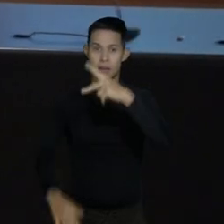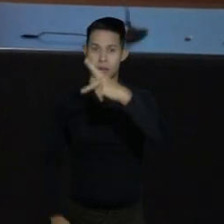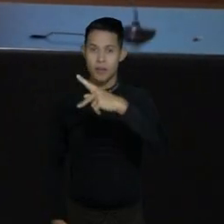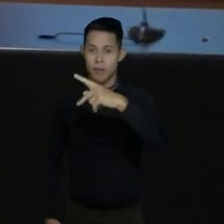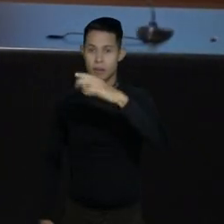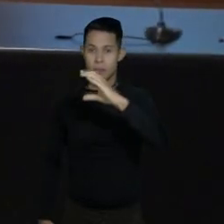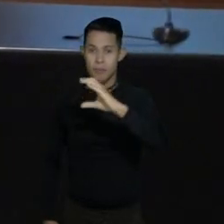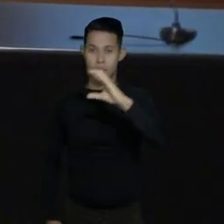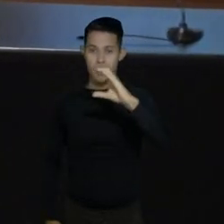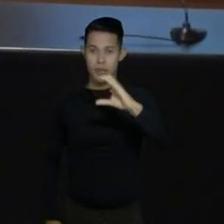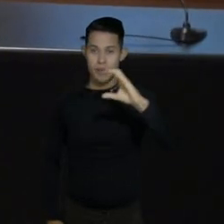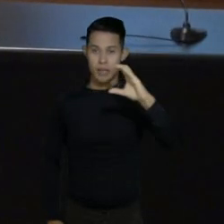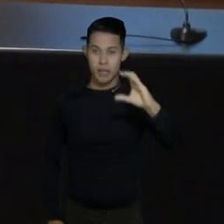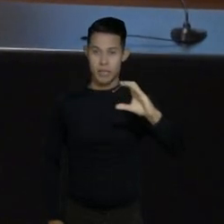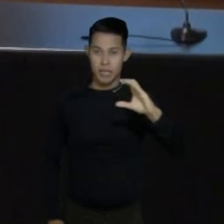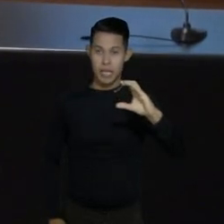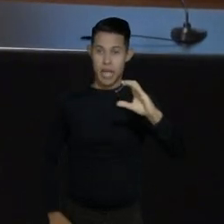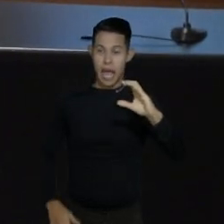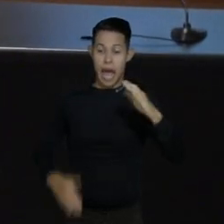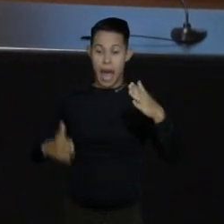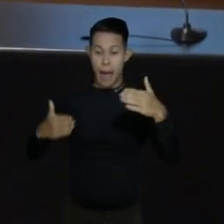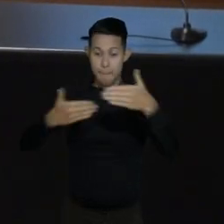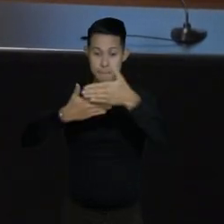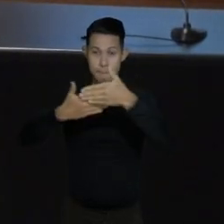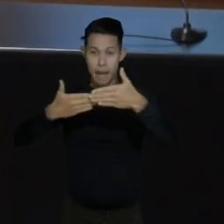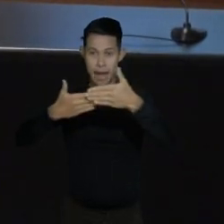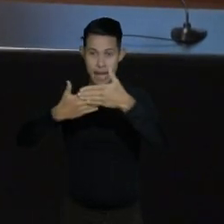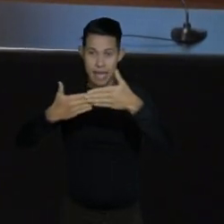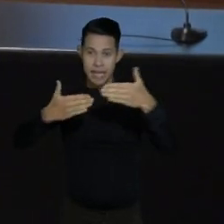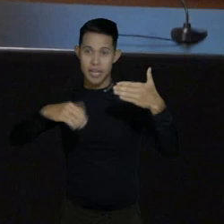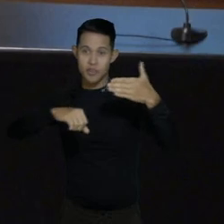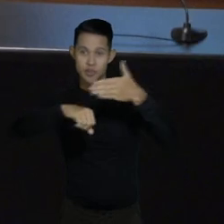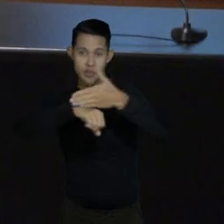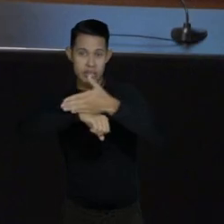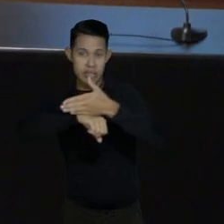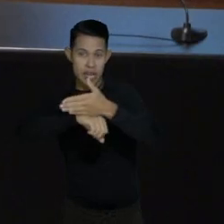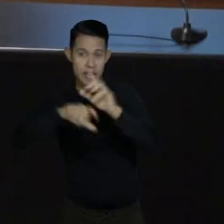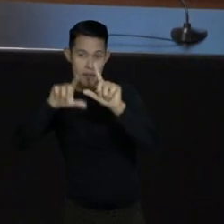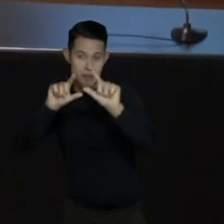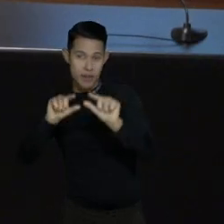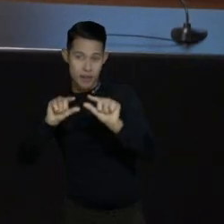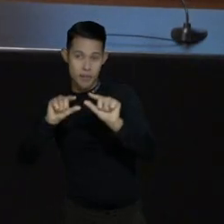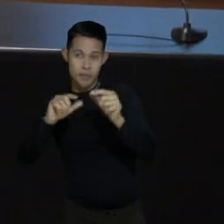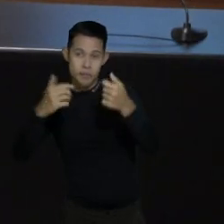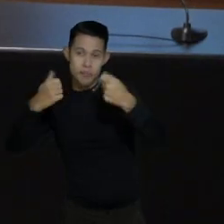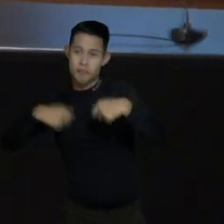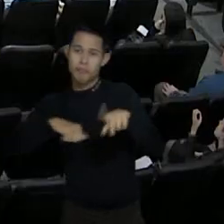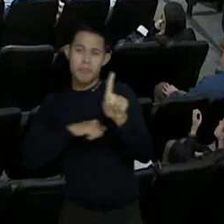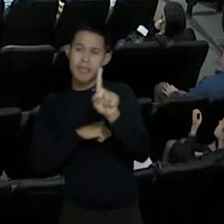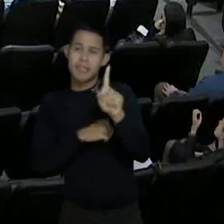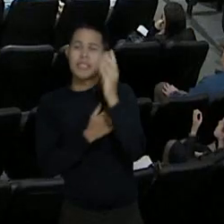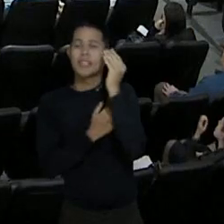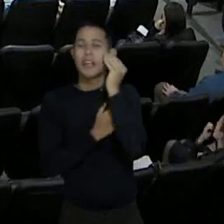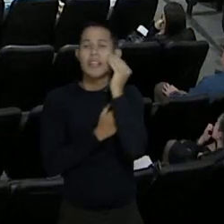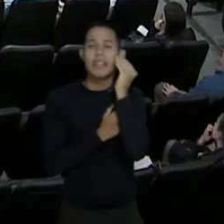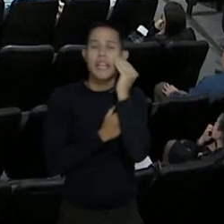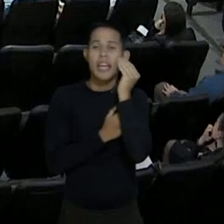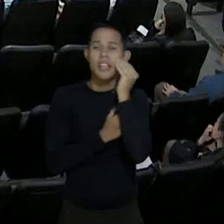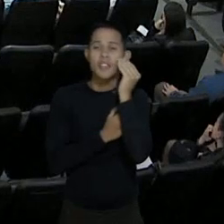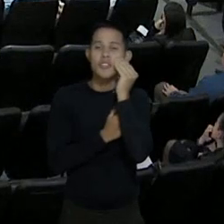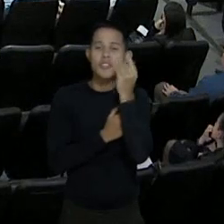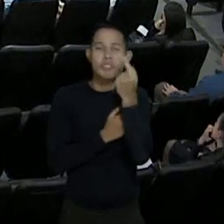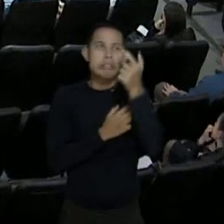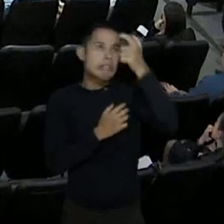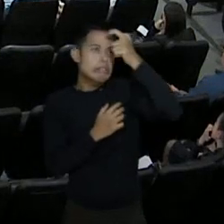barreira de entrada é bem baixa né Eu não tenho que fazer um teste de eh lógica em